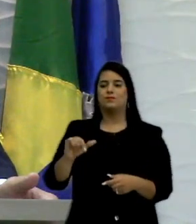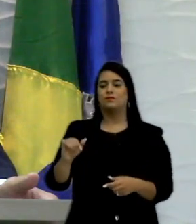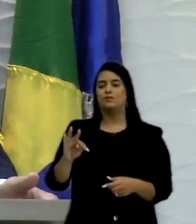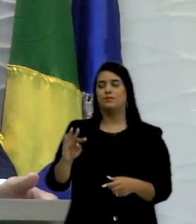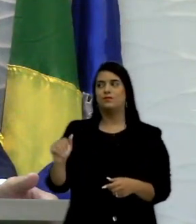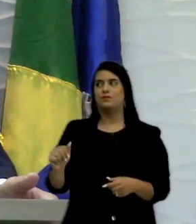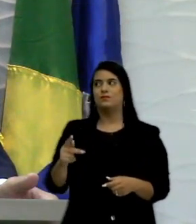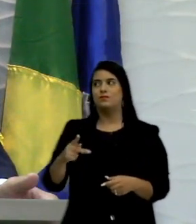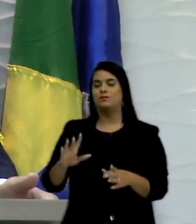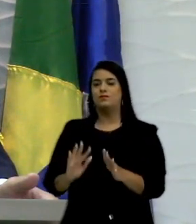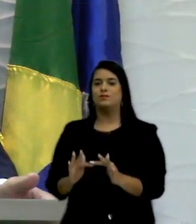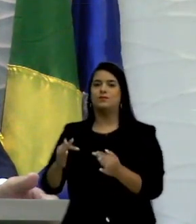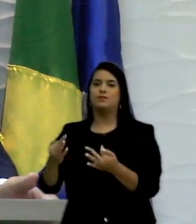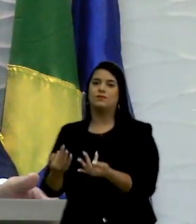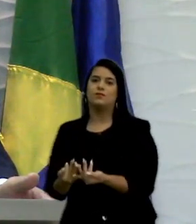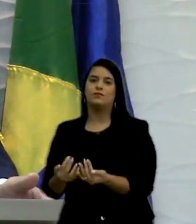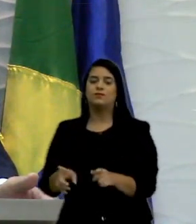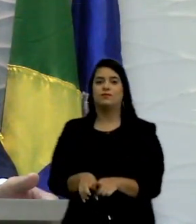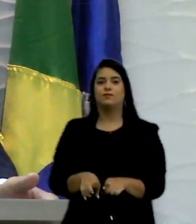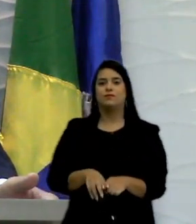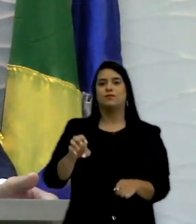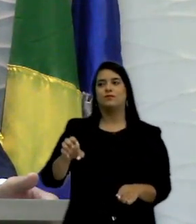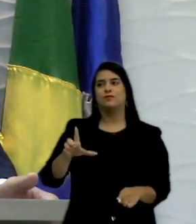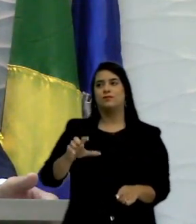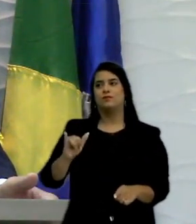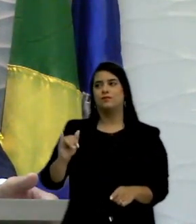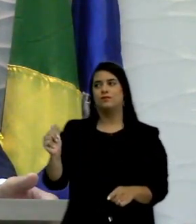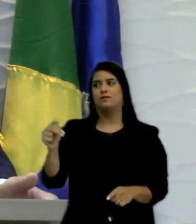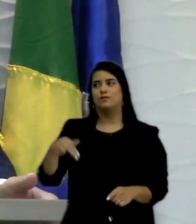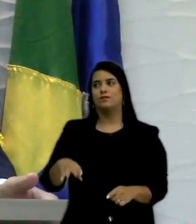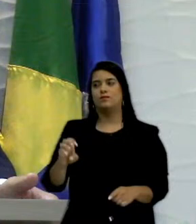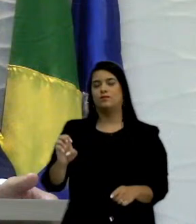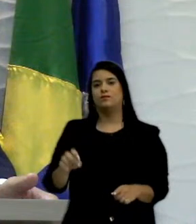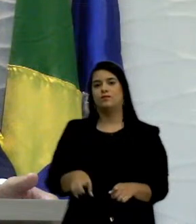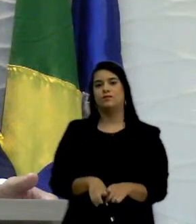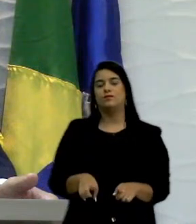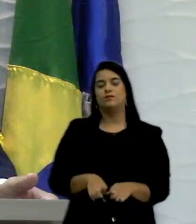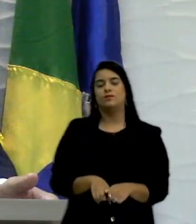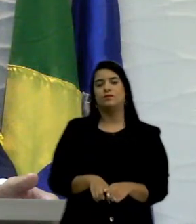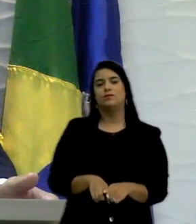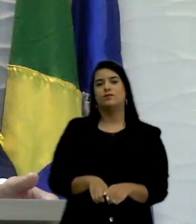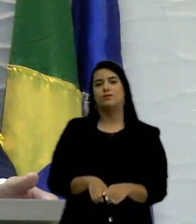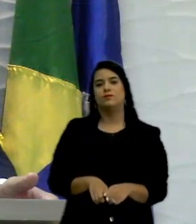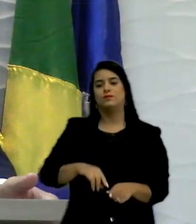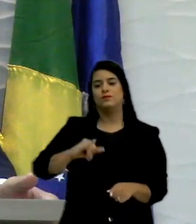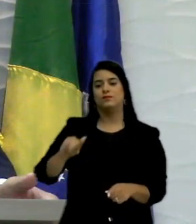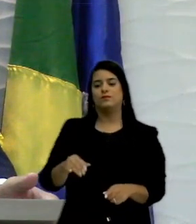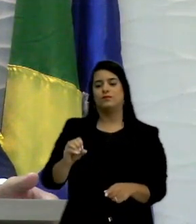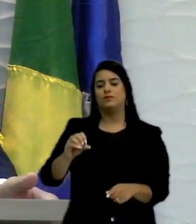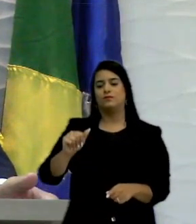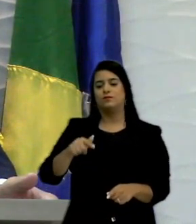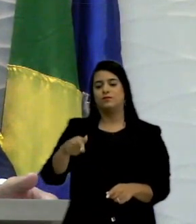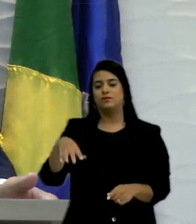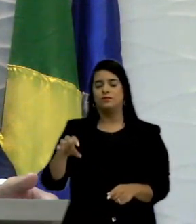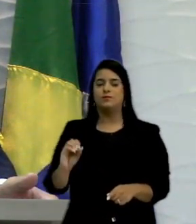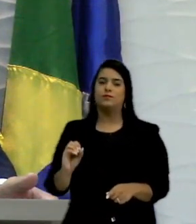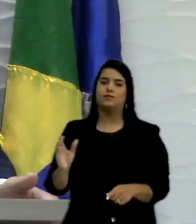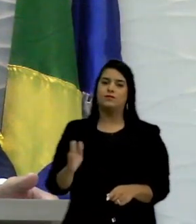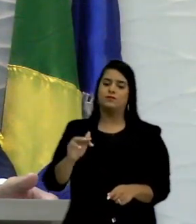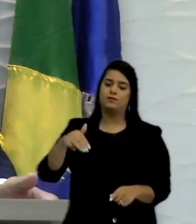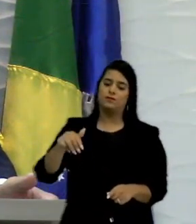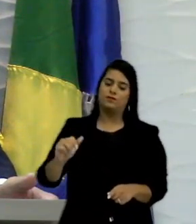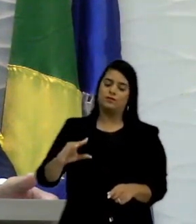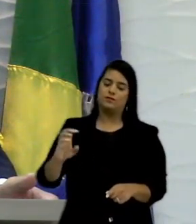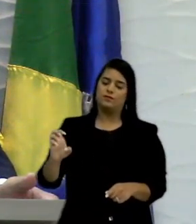sua família, a Eliane e Gesilda Farias, lá no Alto Santiago, a João Macedo, que também celebra mais um ano de